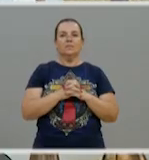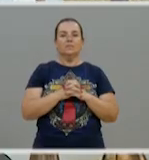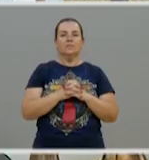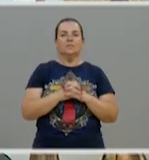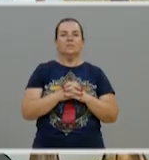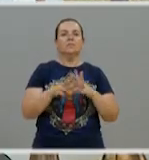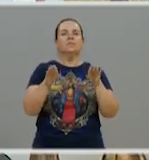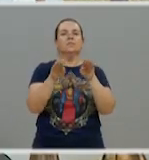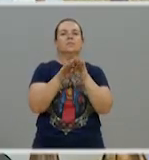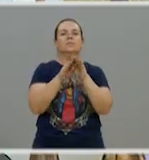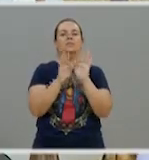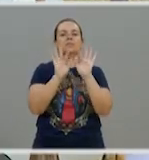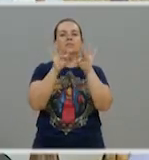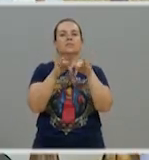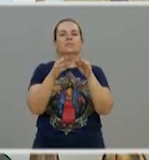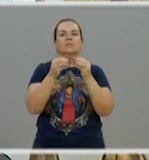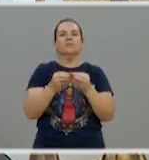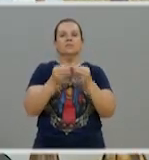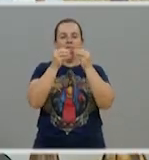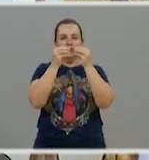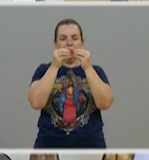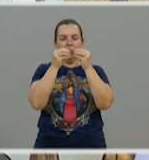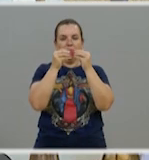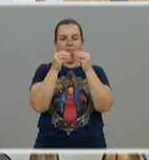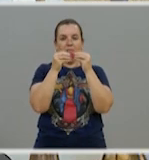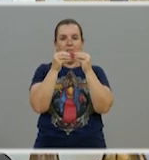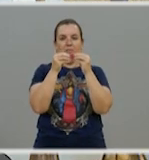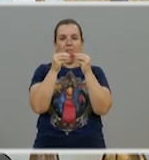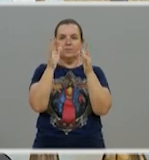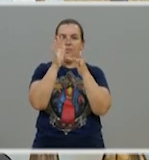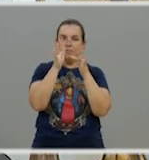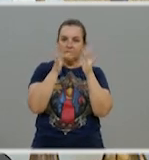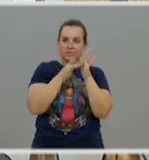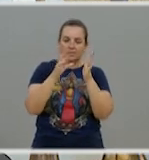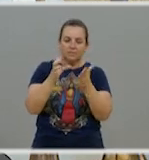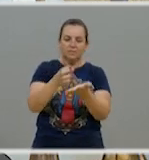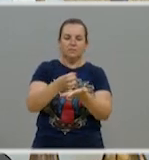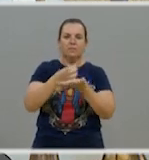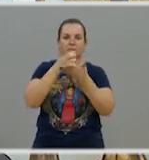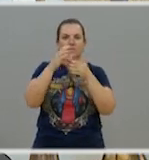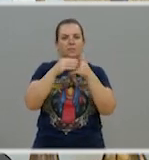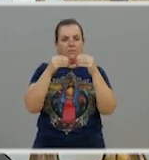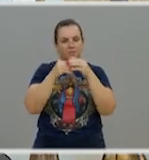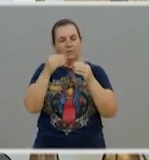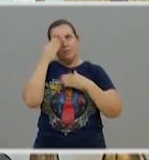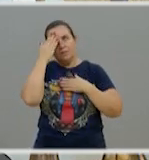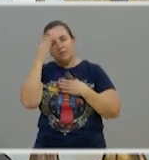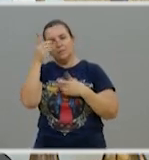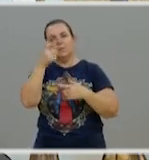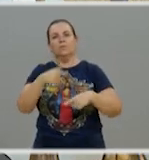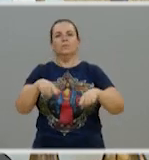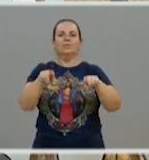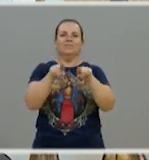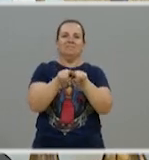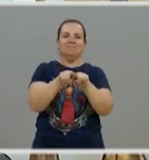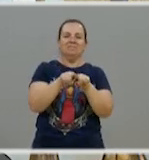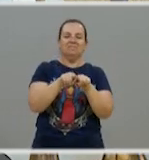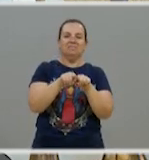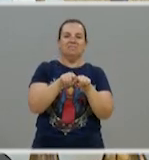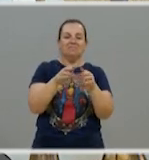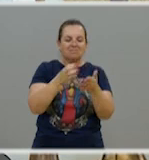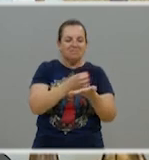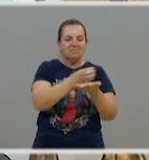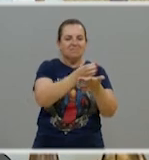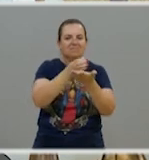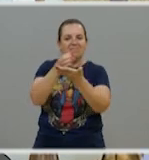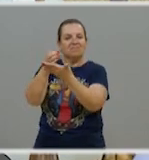Do mesmo modo, ao fim da ceia, ele tomou o cálice em suas mãos, deu graças novamente e o